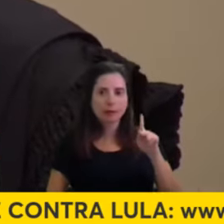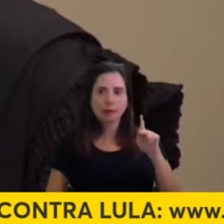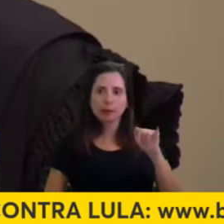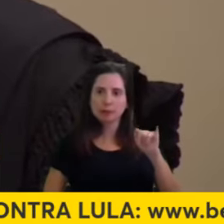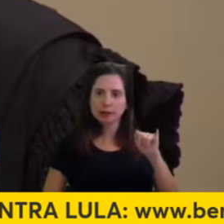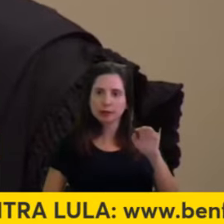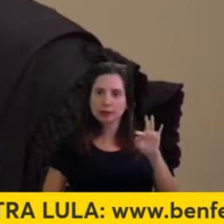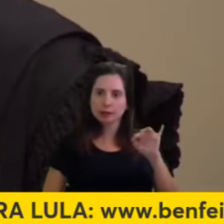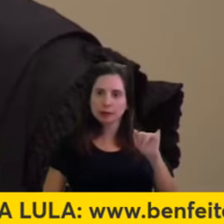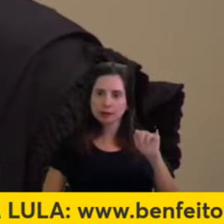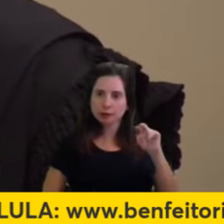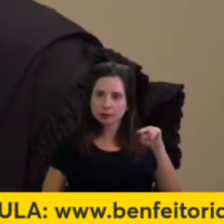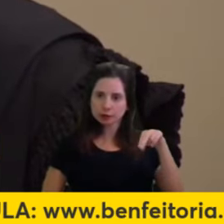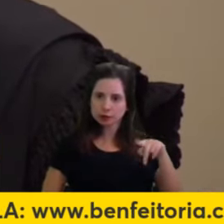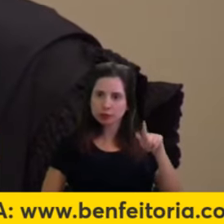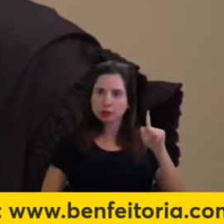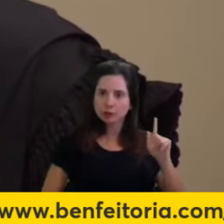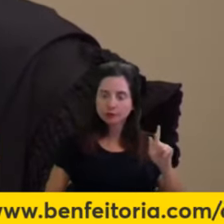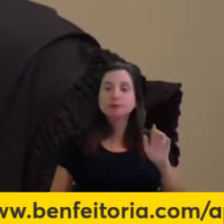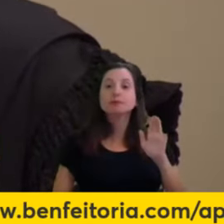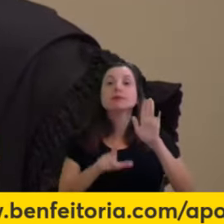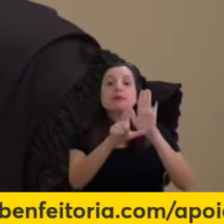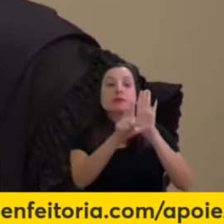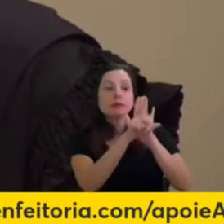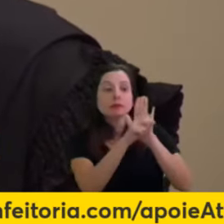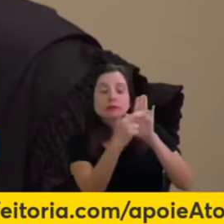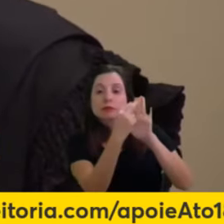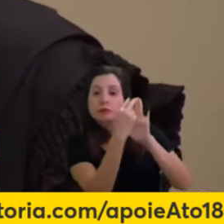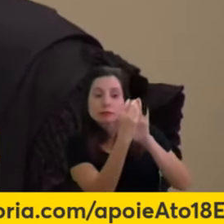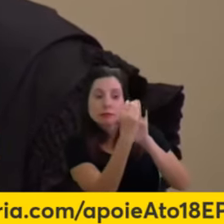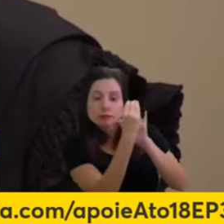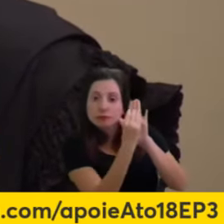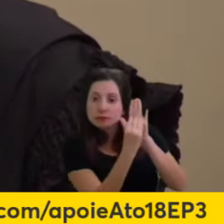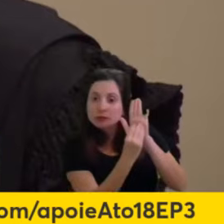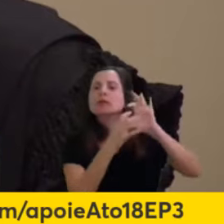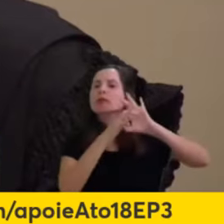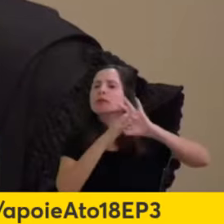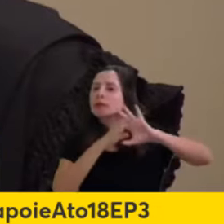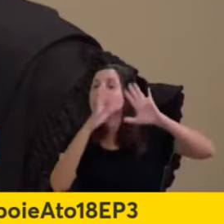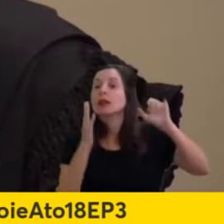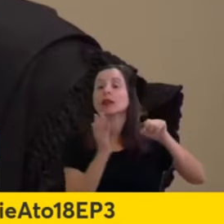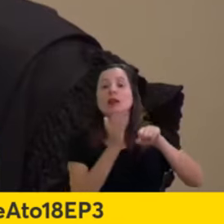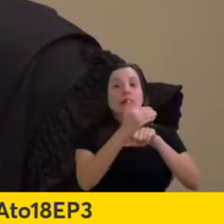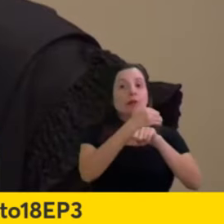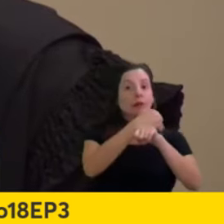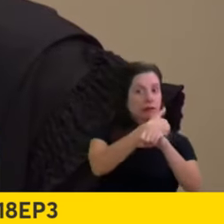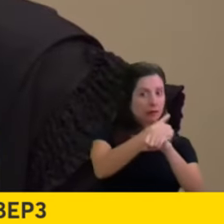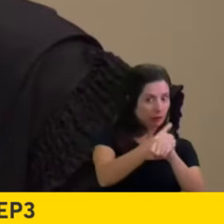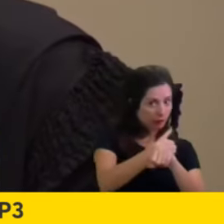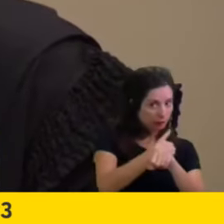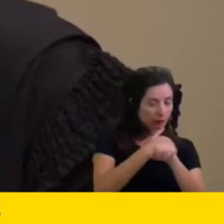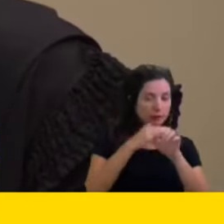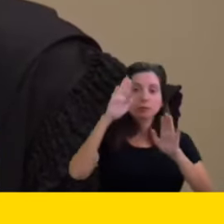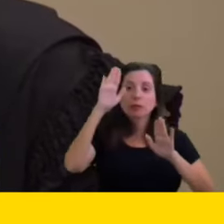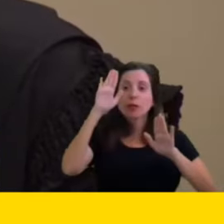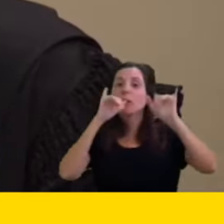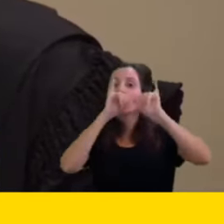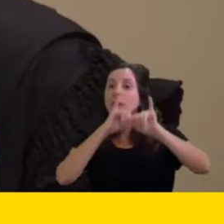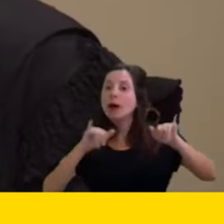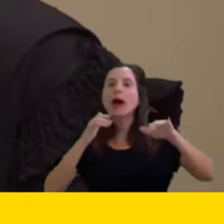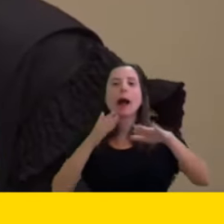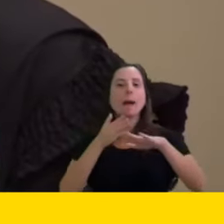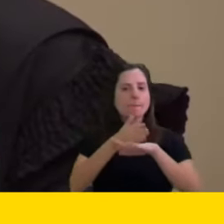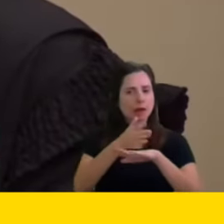nesse sentir a legislação acabou permitindo mesmo antes do início da propaganda propriamente dita a participação do candidato em